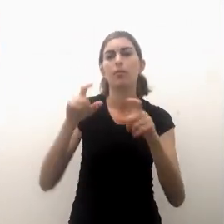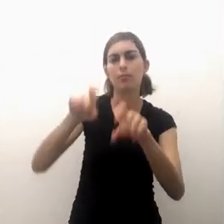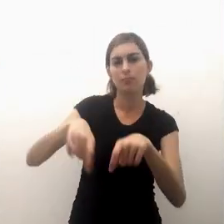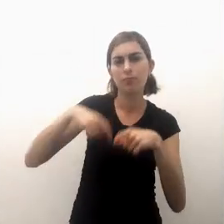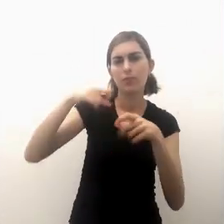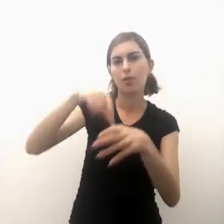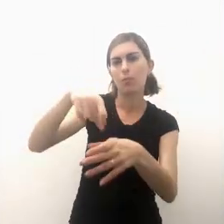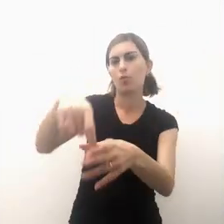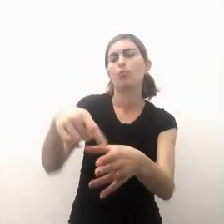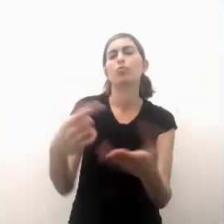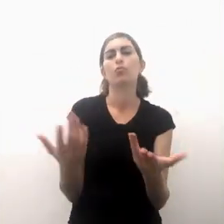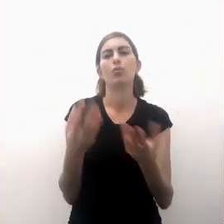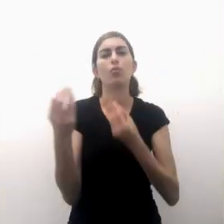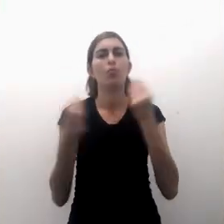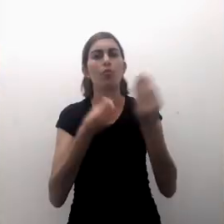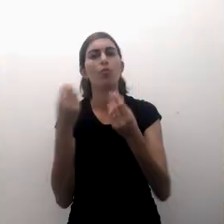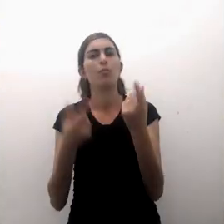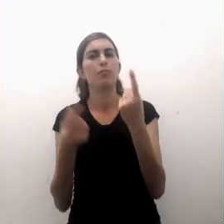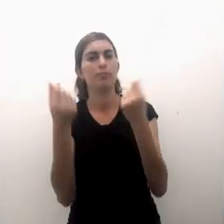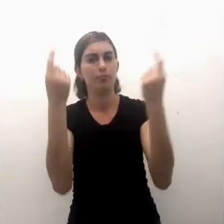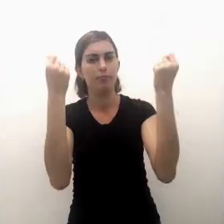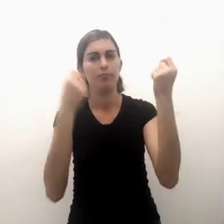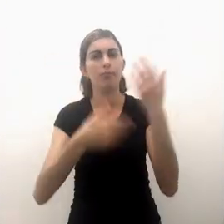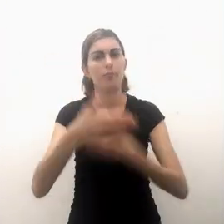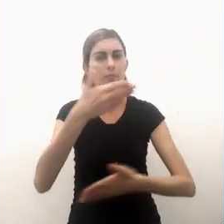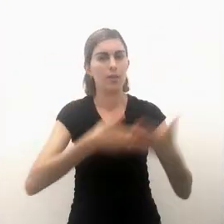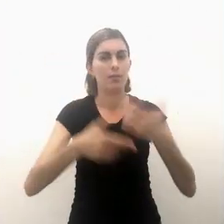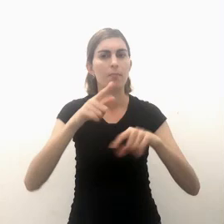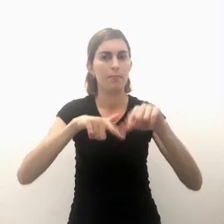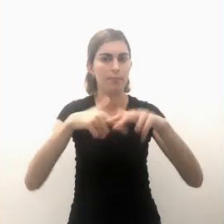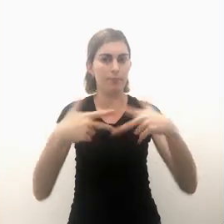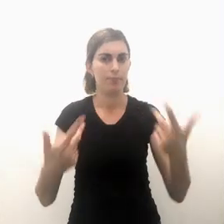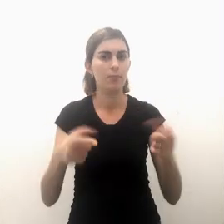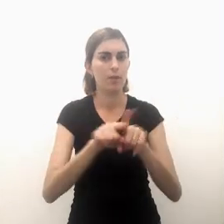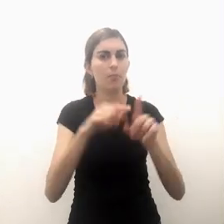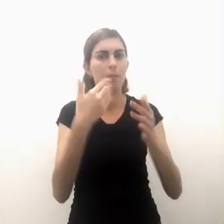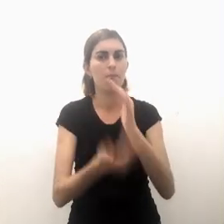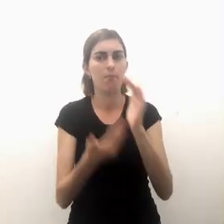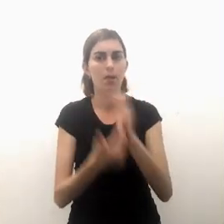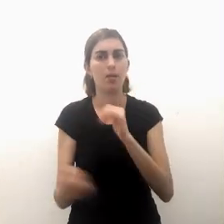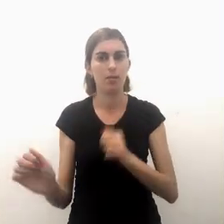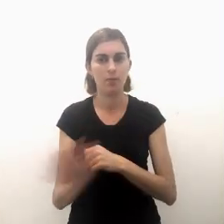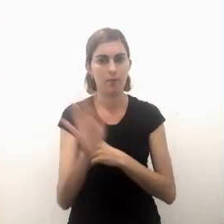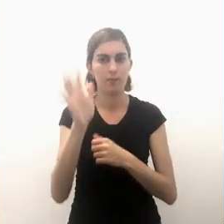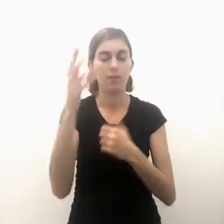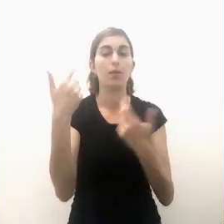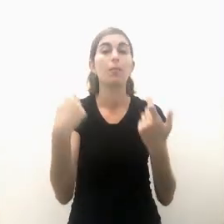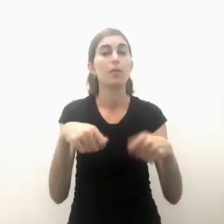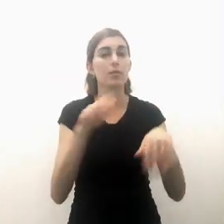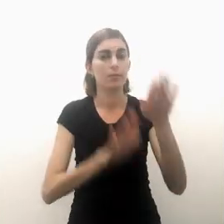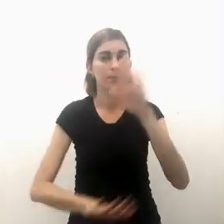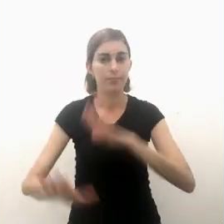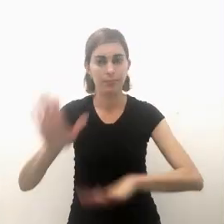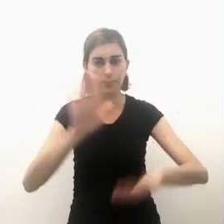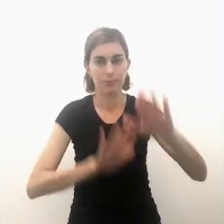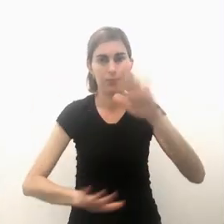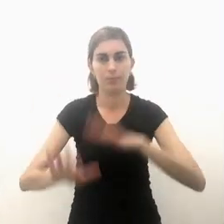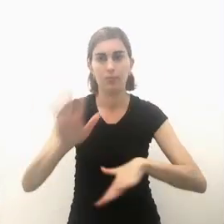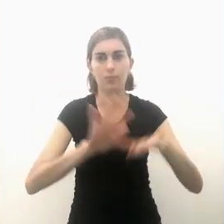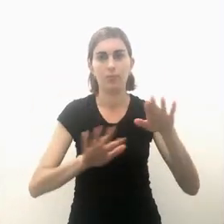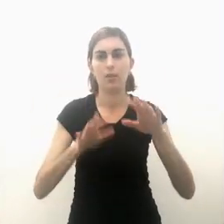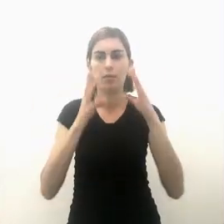dos produtores com essa mercadoria, tá? Se essa mercadoria também ia perder valor, tá? Então, a gente tem que ter muito